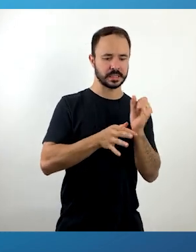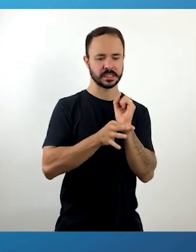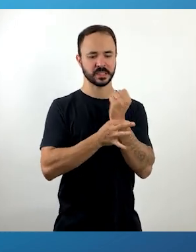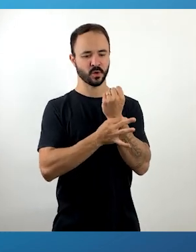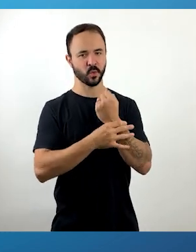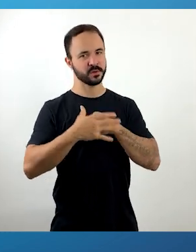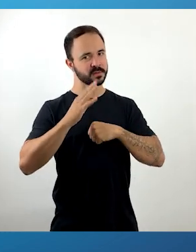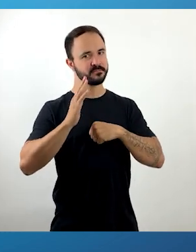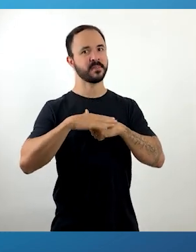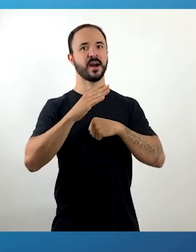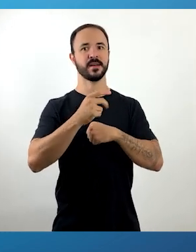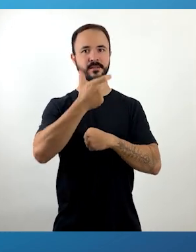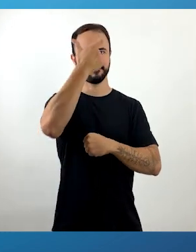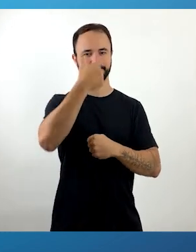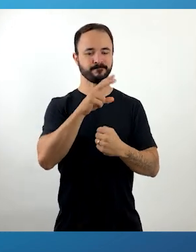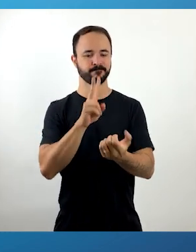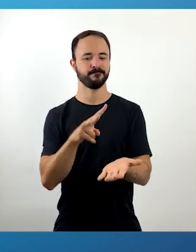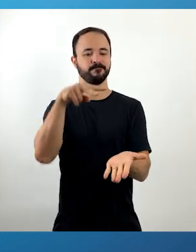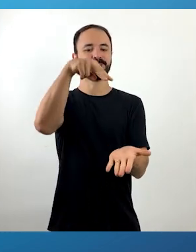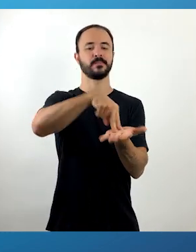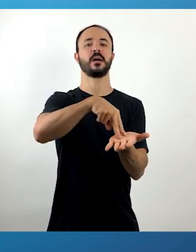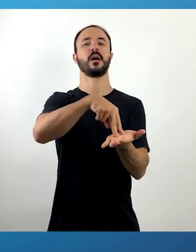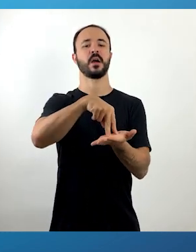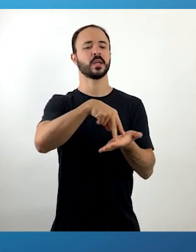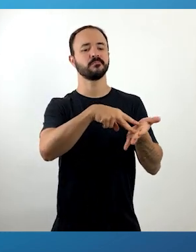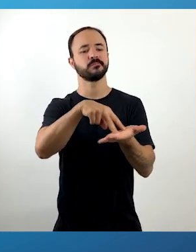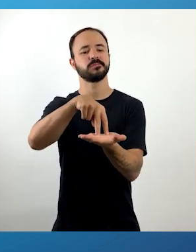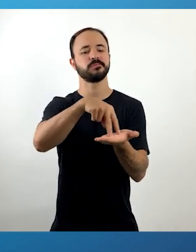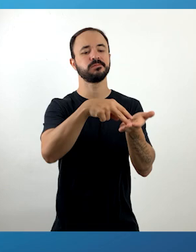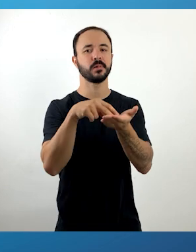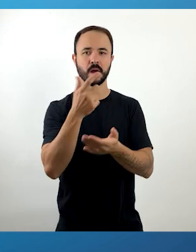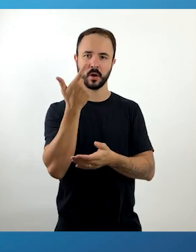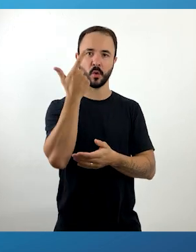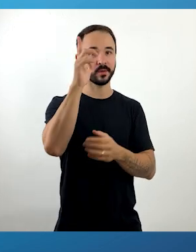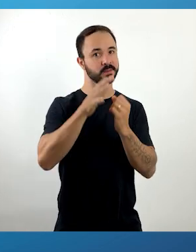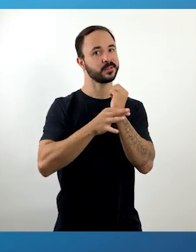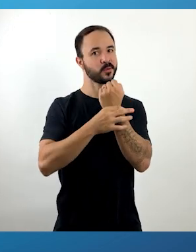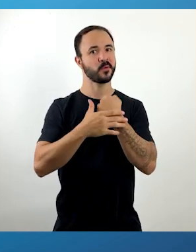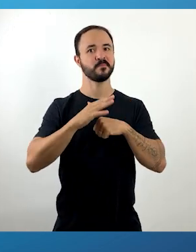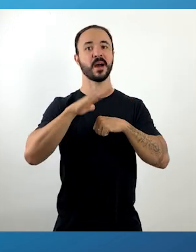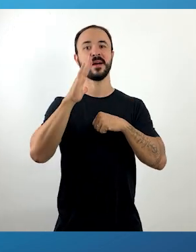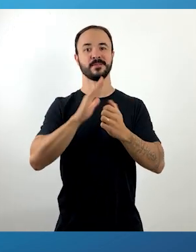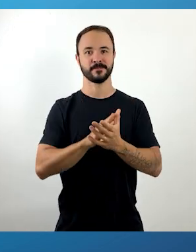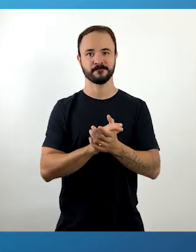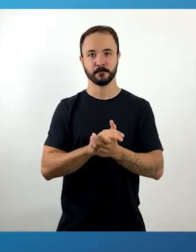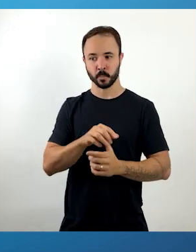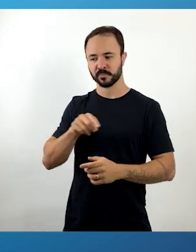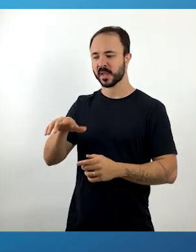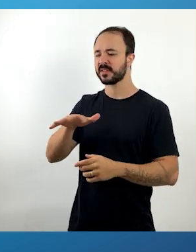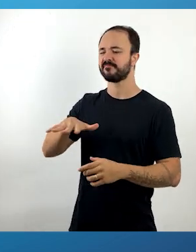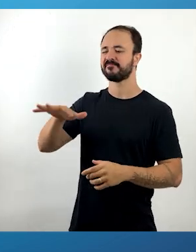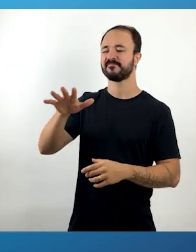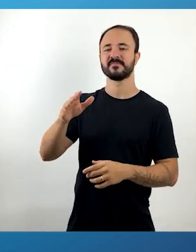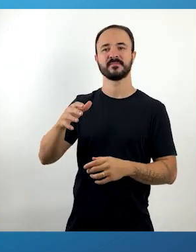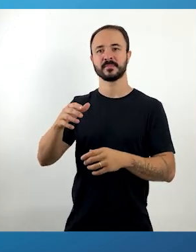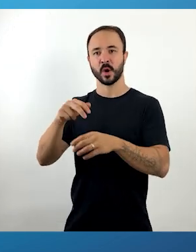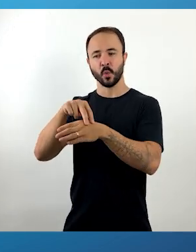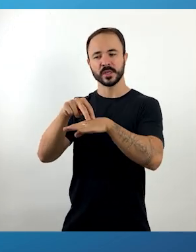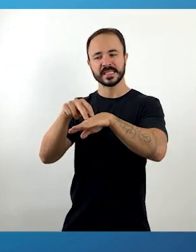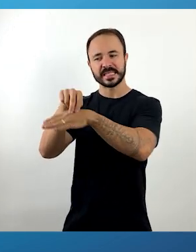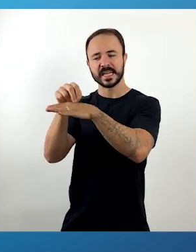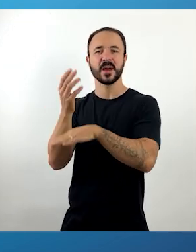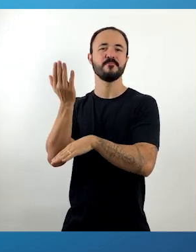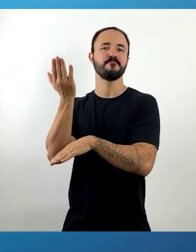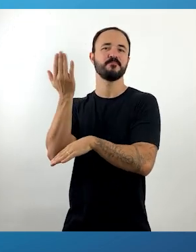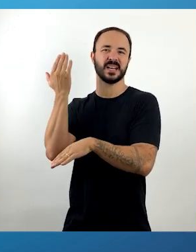aderência a à à prática da modalidade a gente observa que essas primeiras imagens ela tem apenas né o